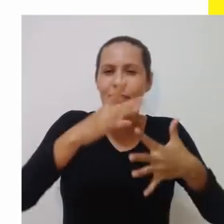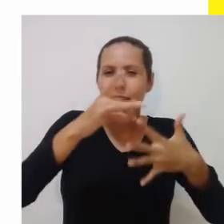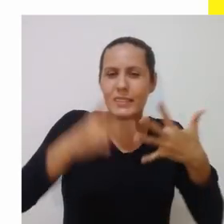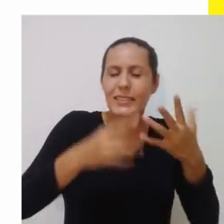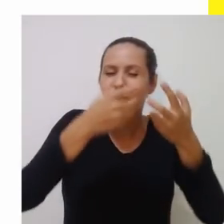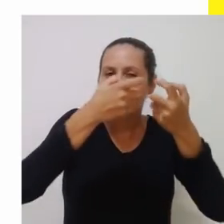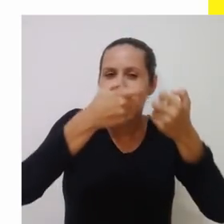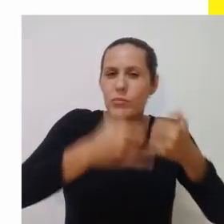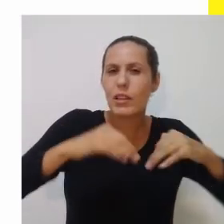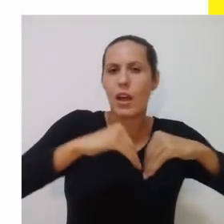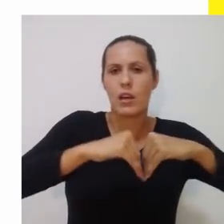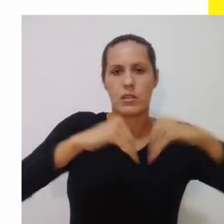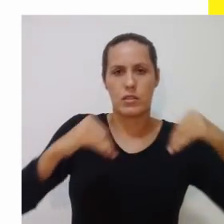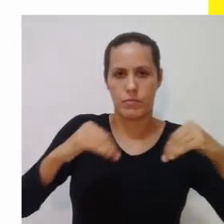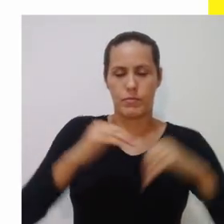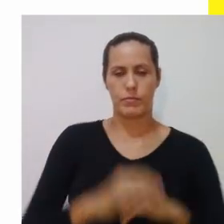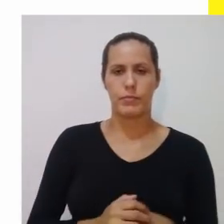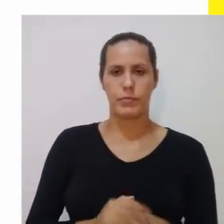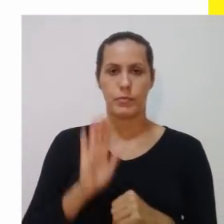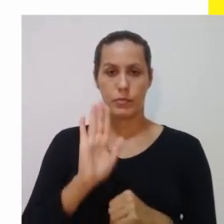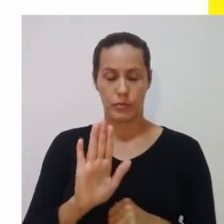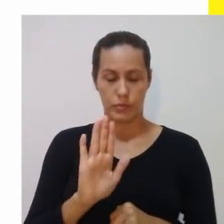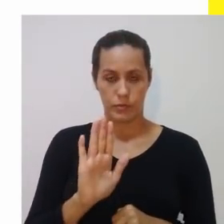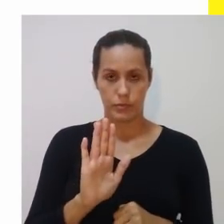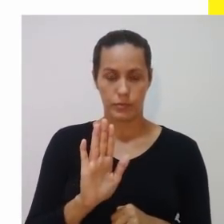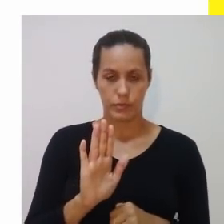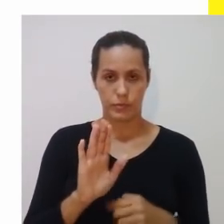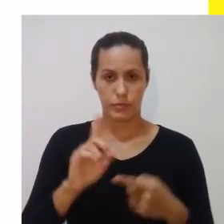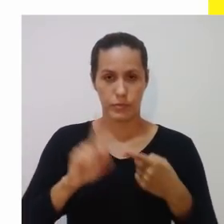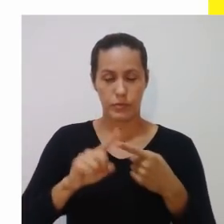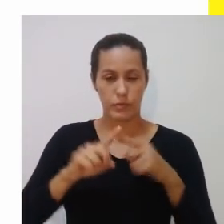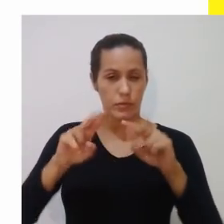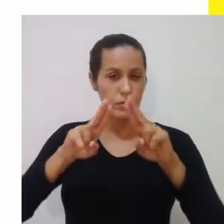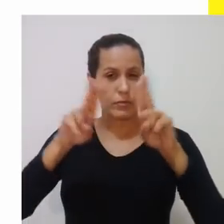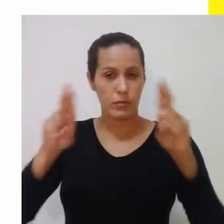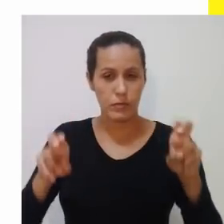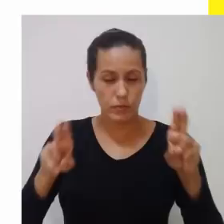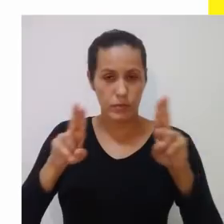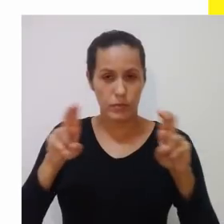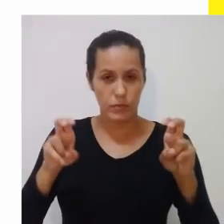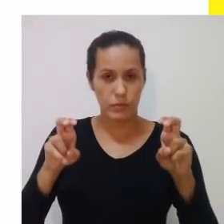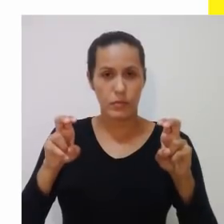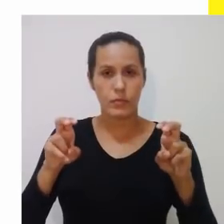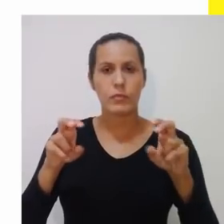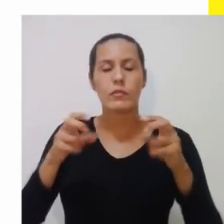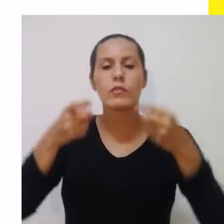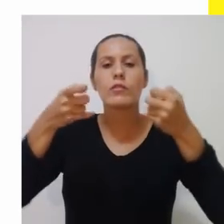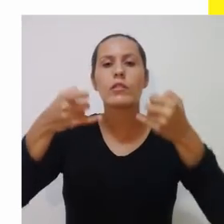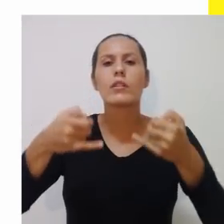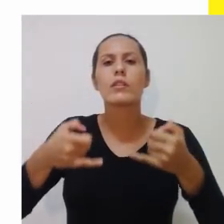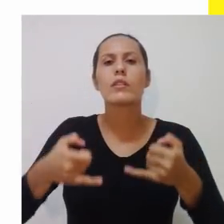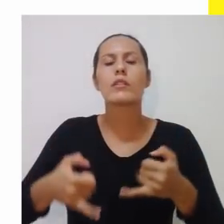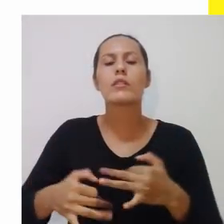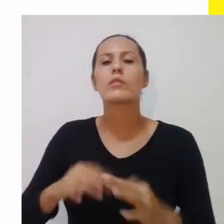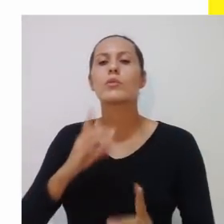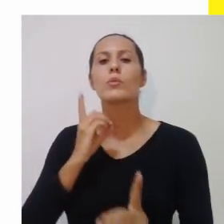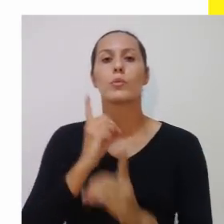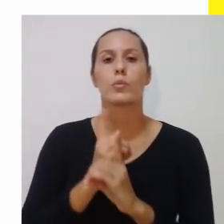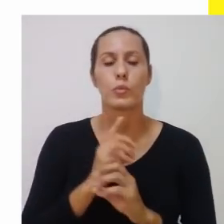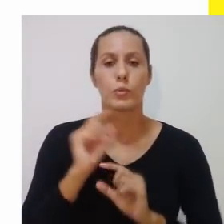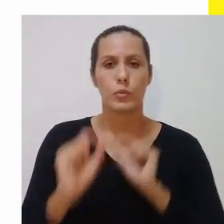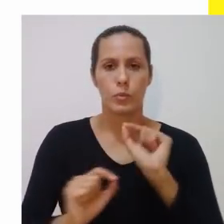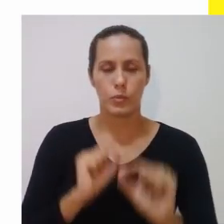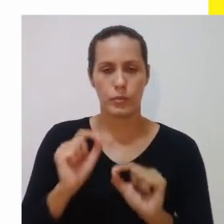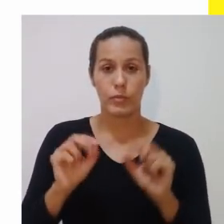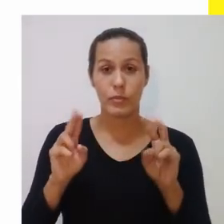separadamente, ok? Título do texto. Vejam. Na tela novamente você vai encontrar a seguinte explicação.